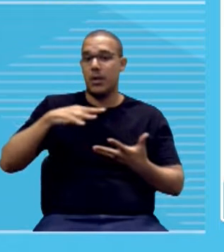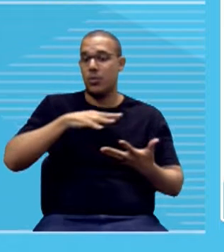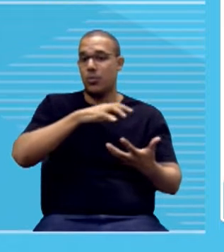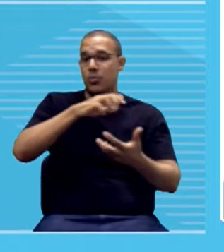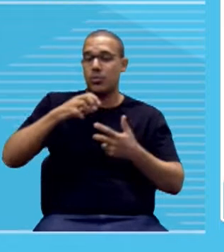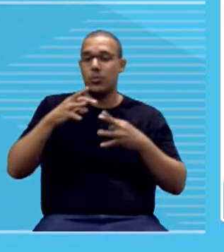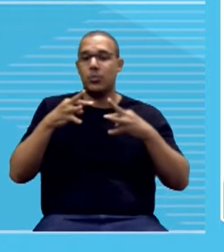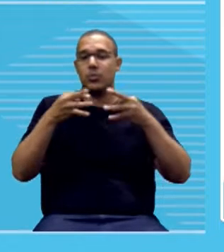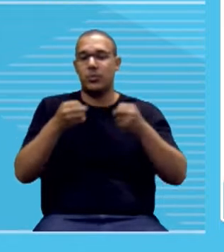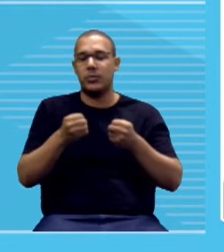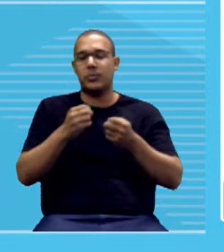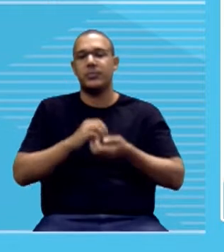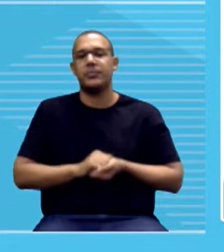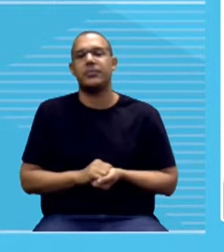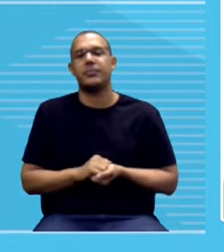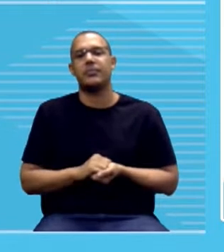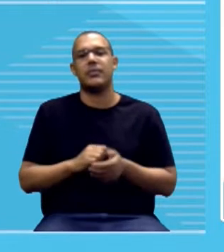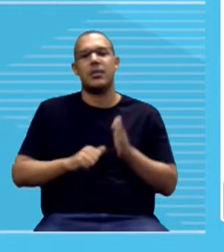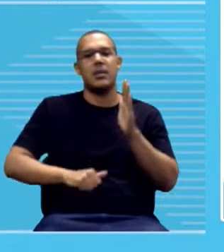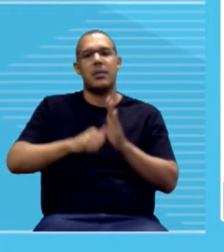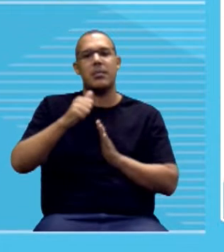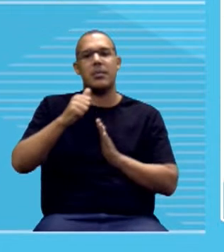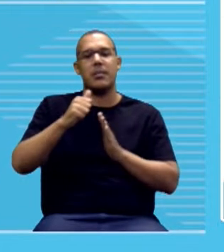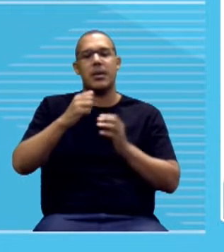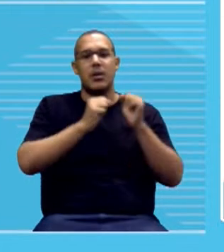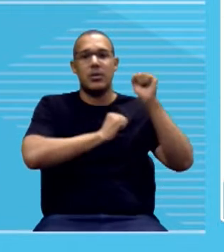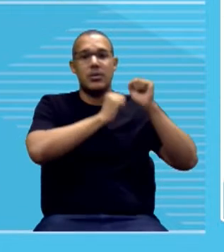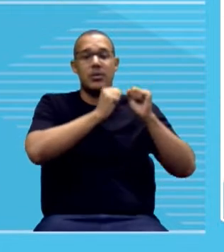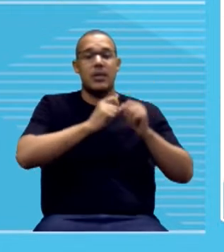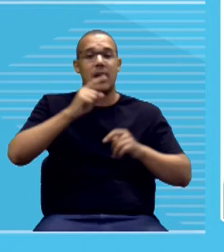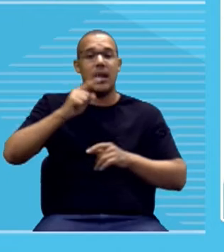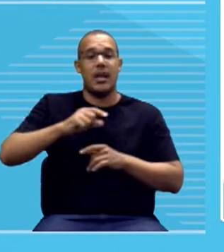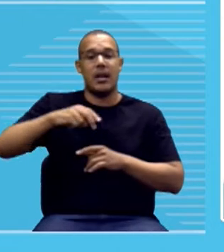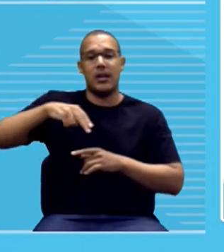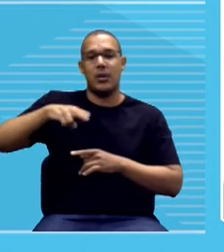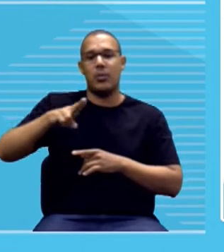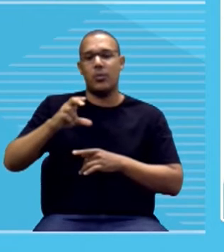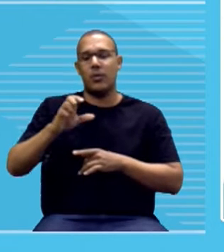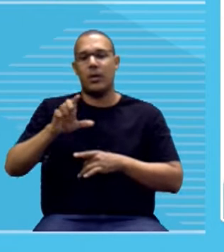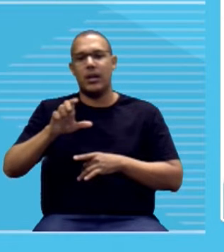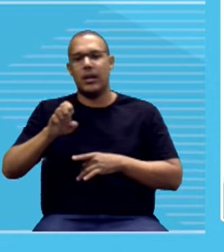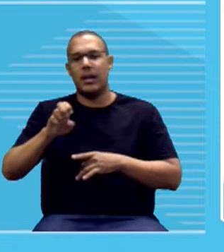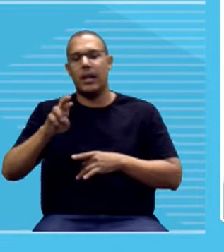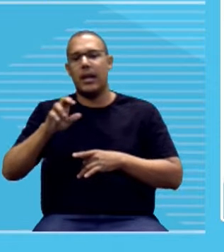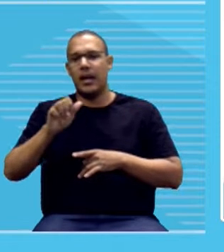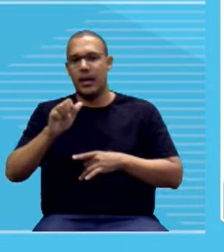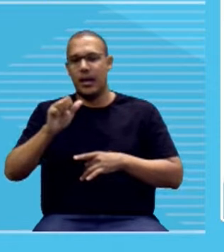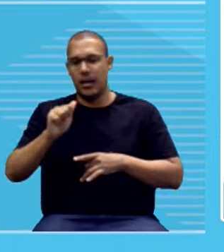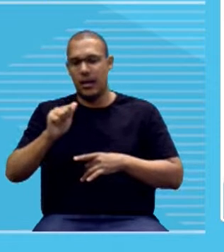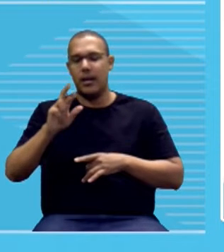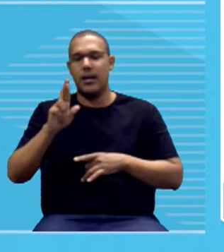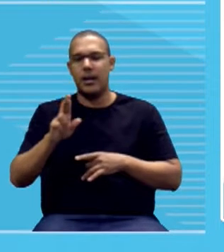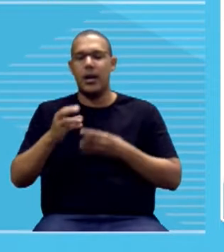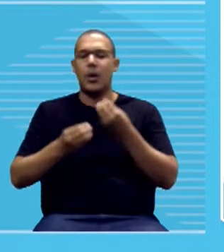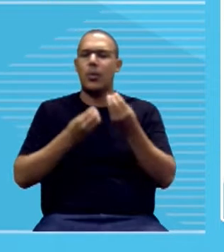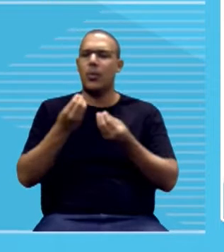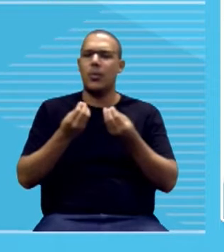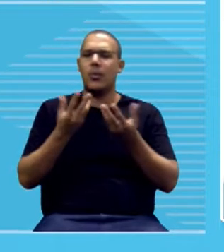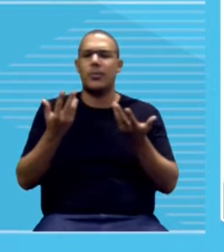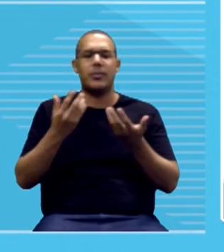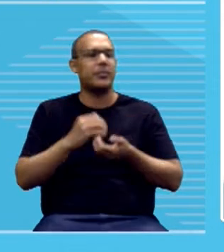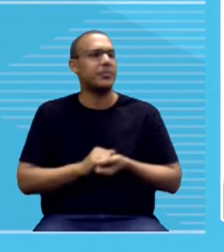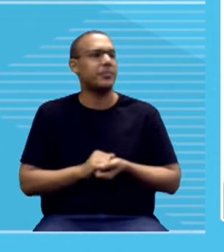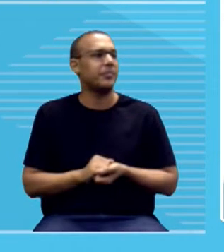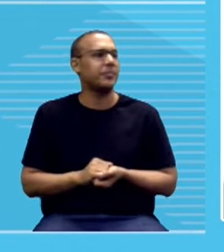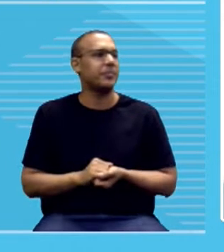bom? Então vamos lá, a nossa primeira usina é a usina nuclear. Como é que funciona uma usina nuclear?